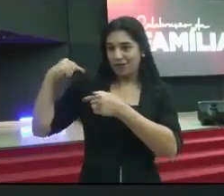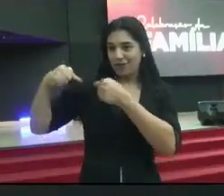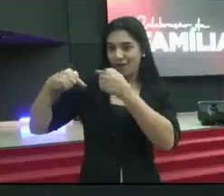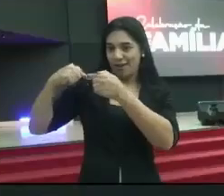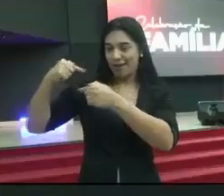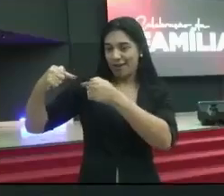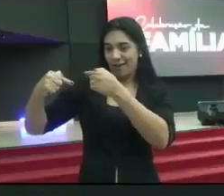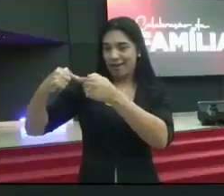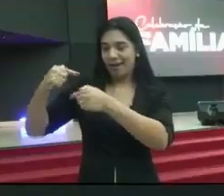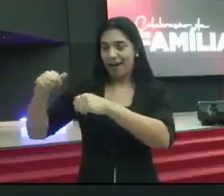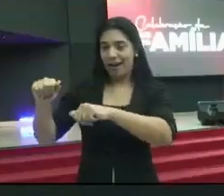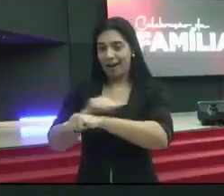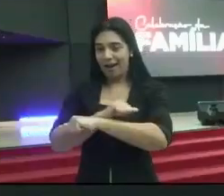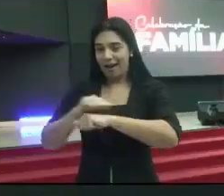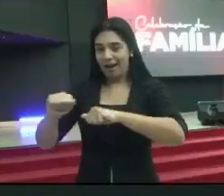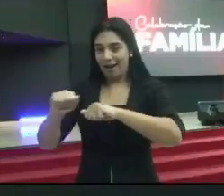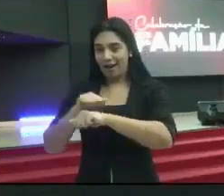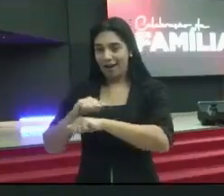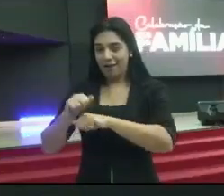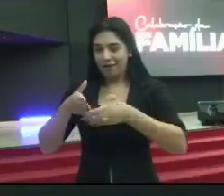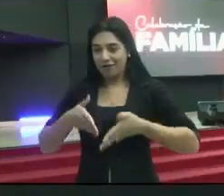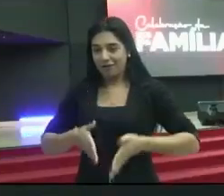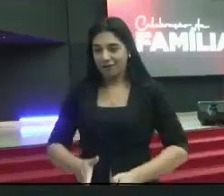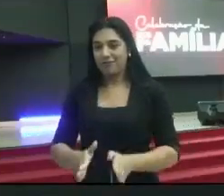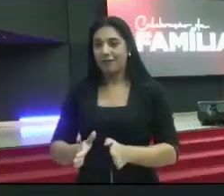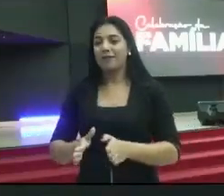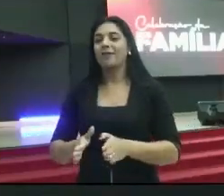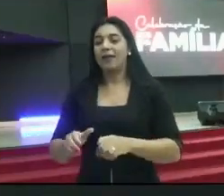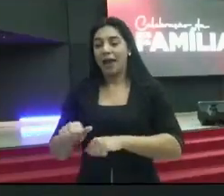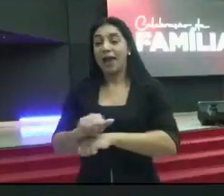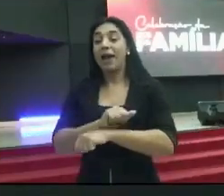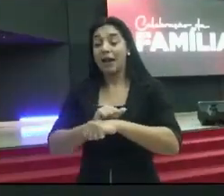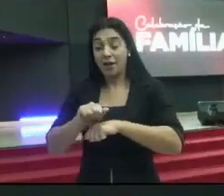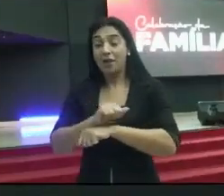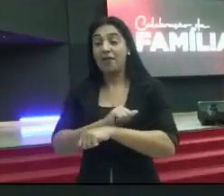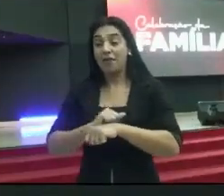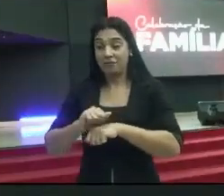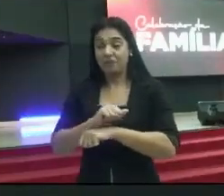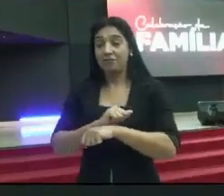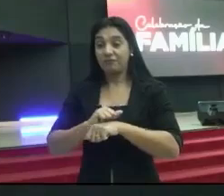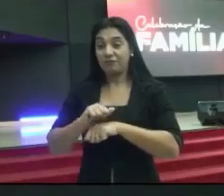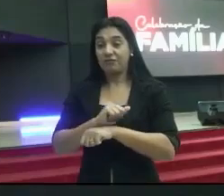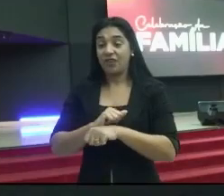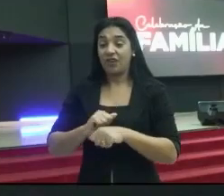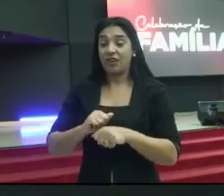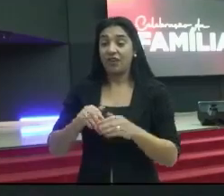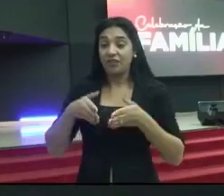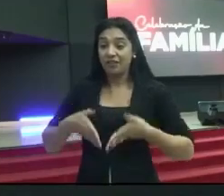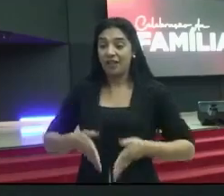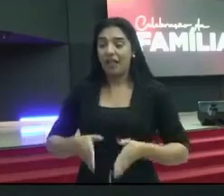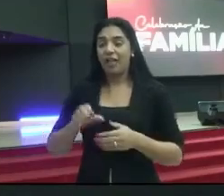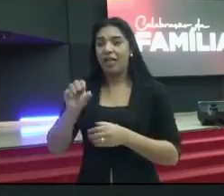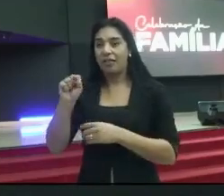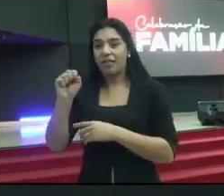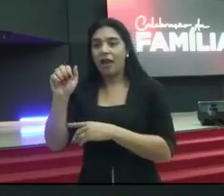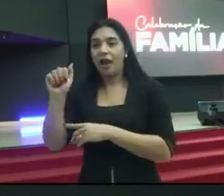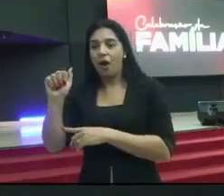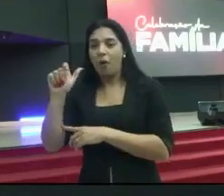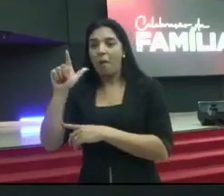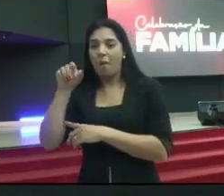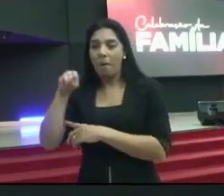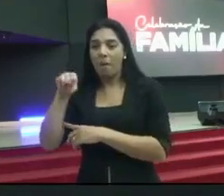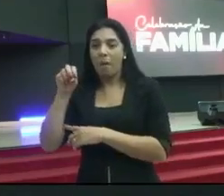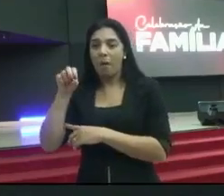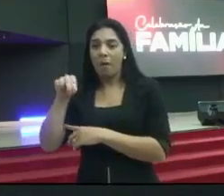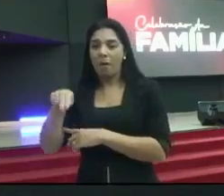Arão gerou Aminadab, Aminadab gerou Nasson, Nasson gerou Salmão,